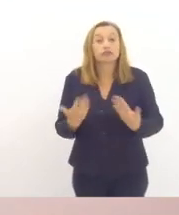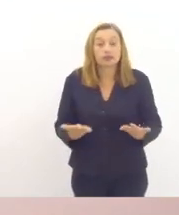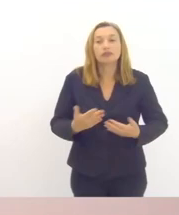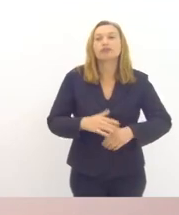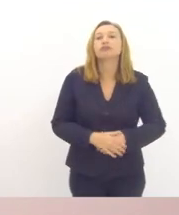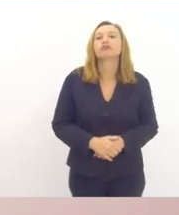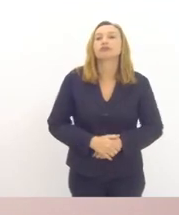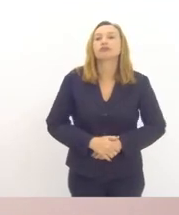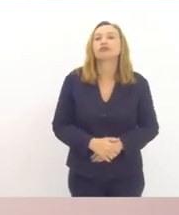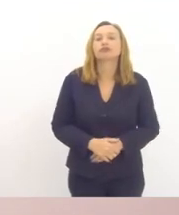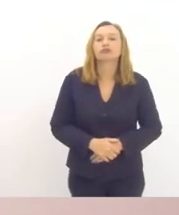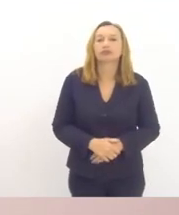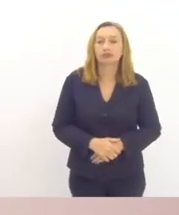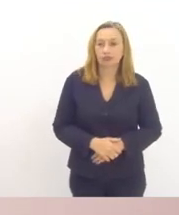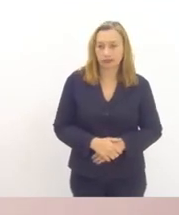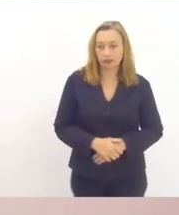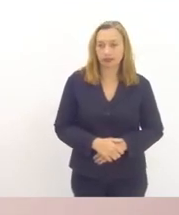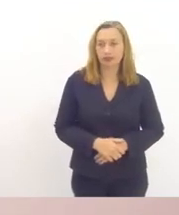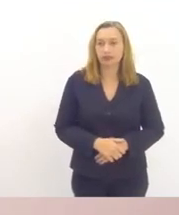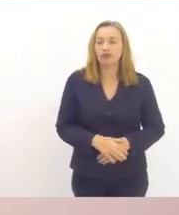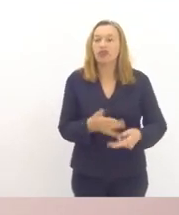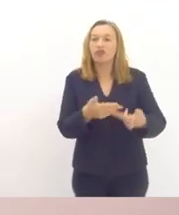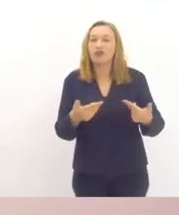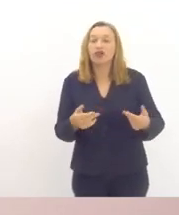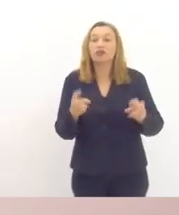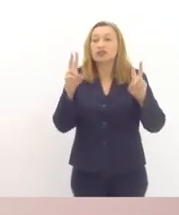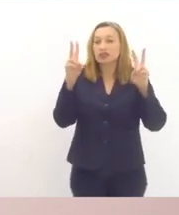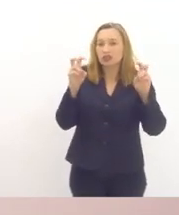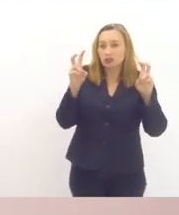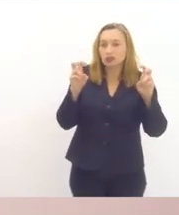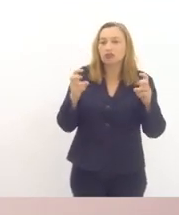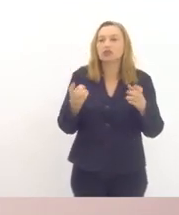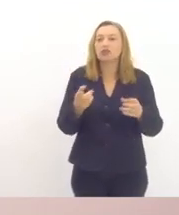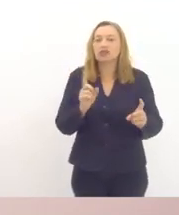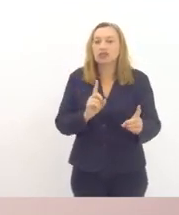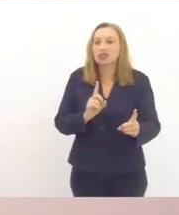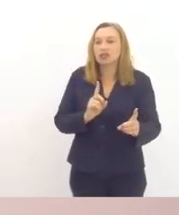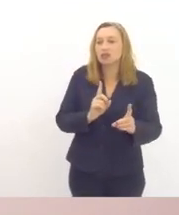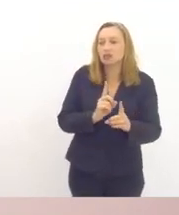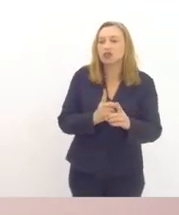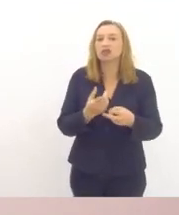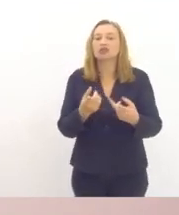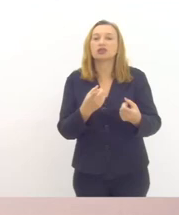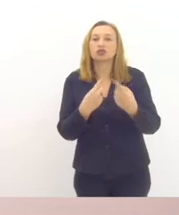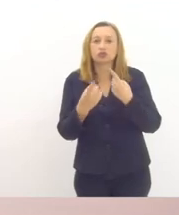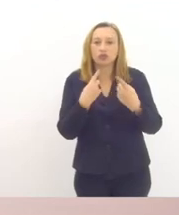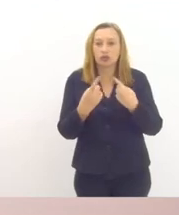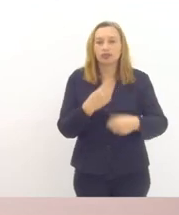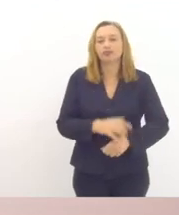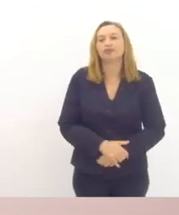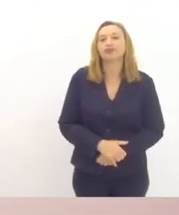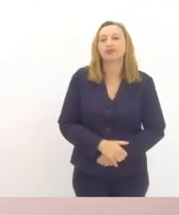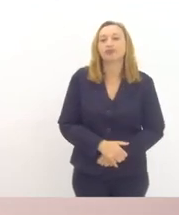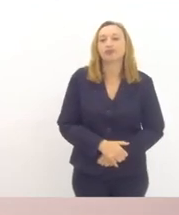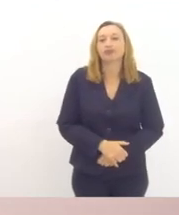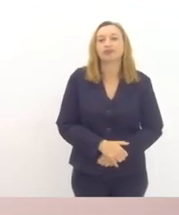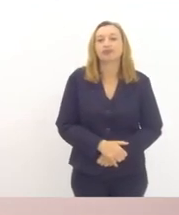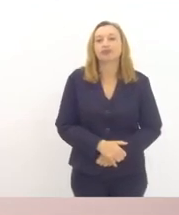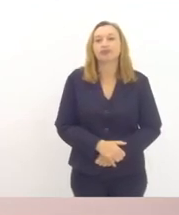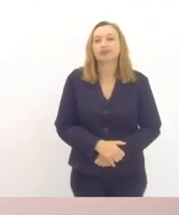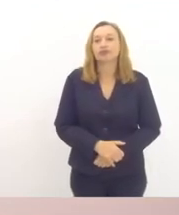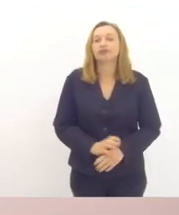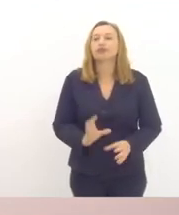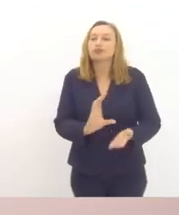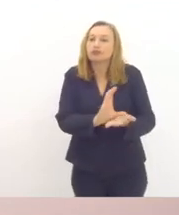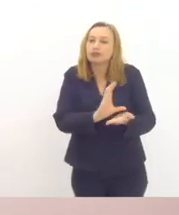Então, há uma série de questões que vão se encontrando neste debate. Né? No Conselho Estadual de